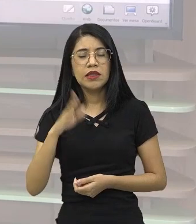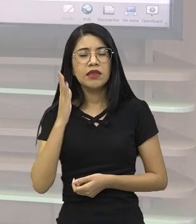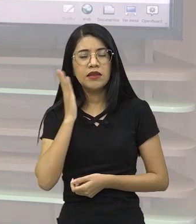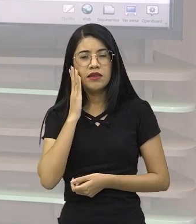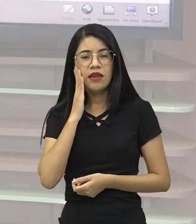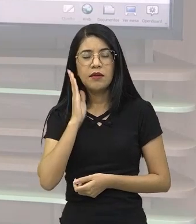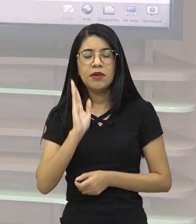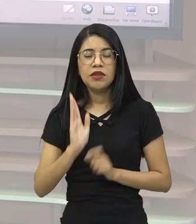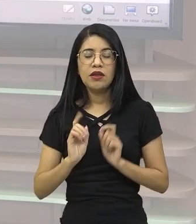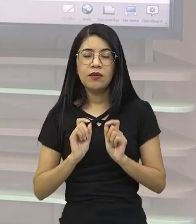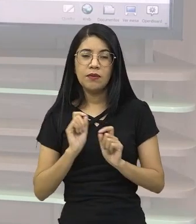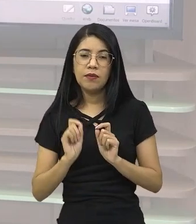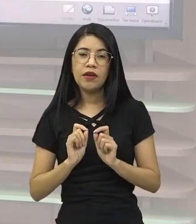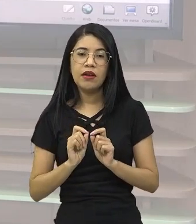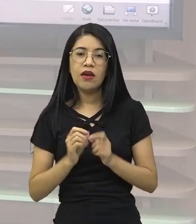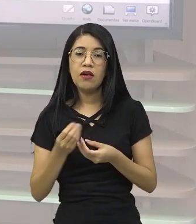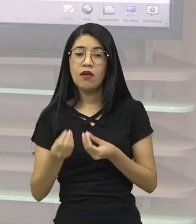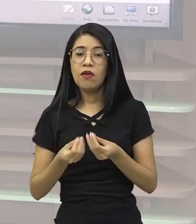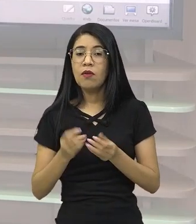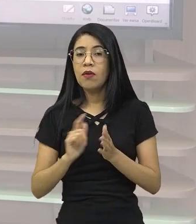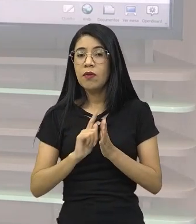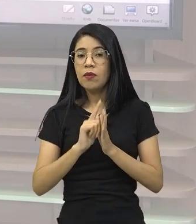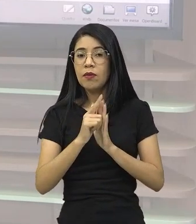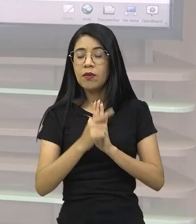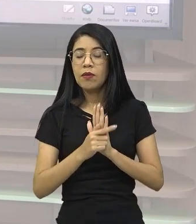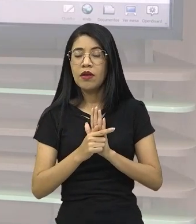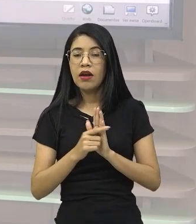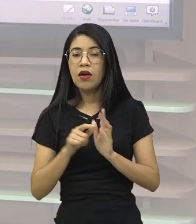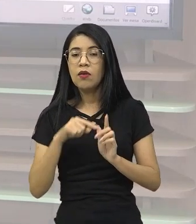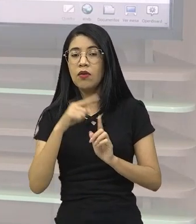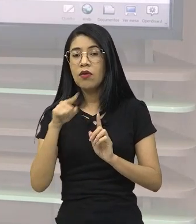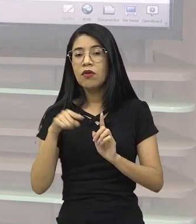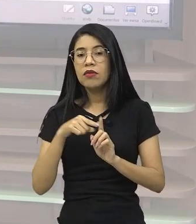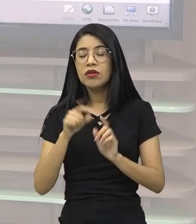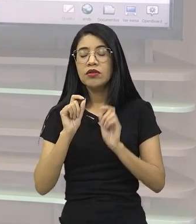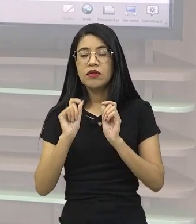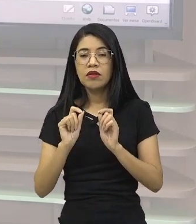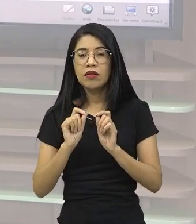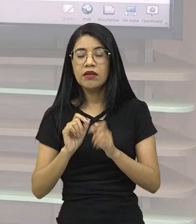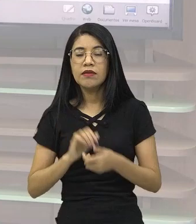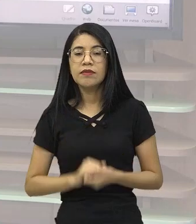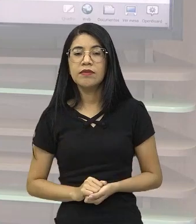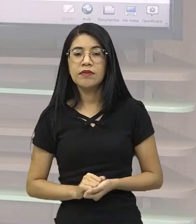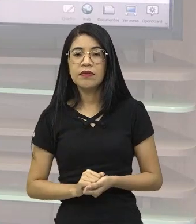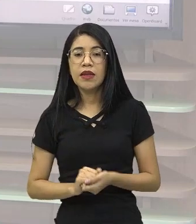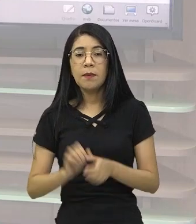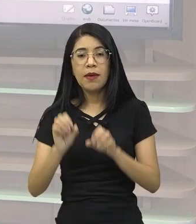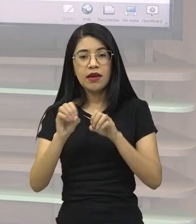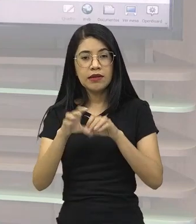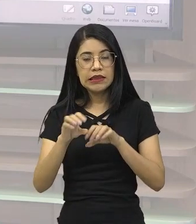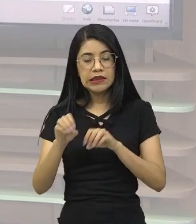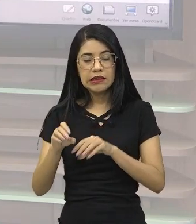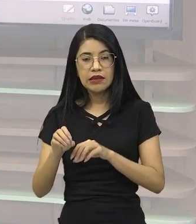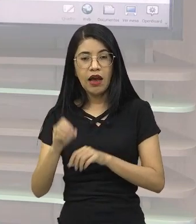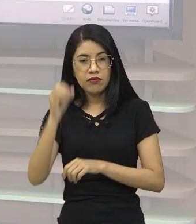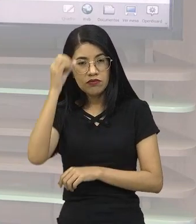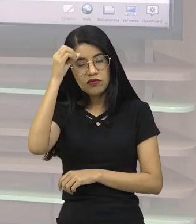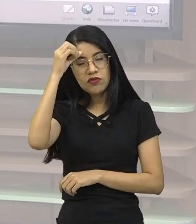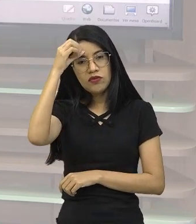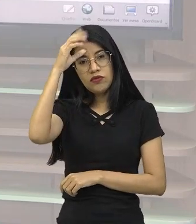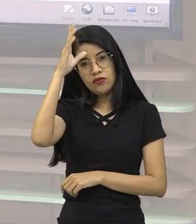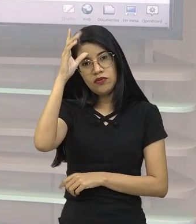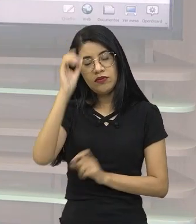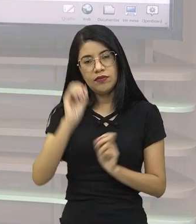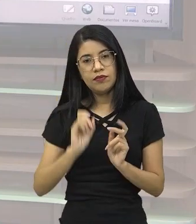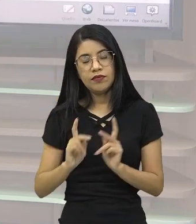né? Qual é a natureza da fábula? Para que ela serve? Ela serve para nos educar, certo? Temos aí